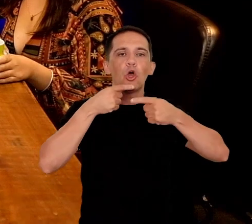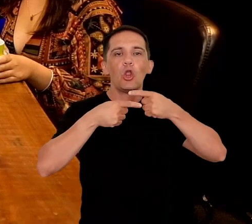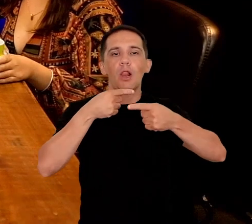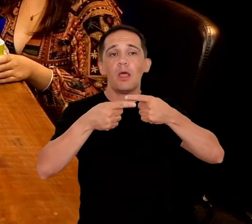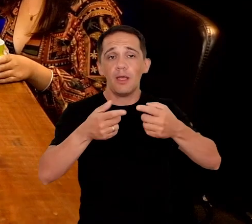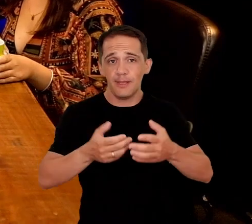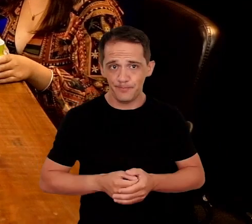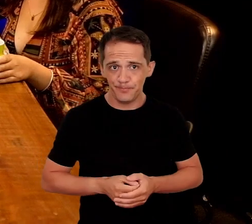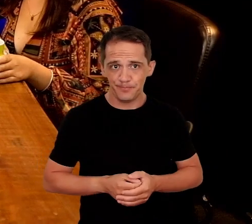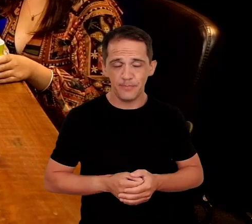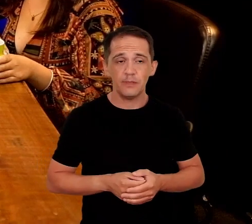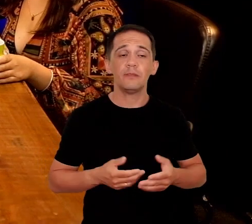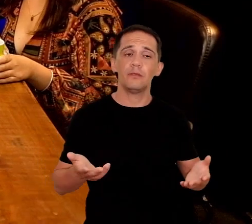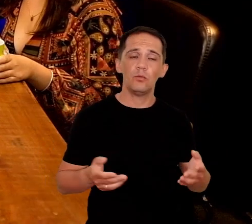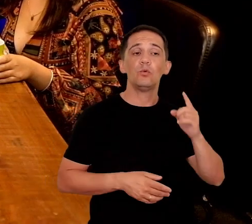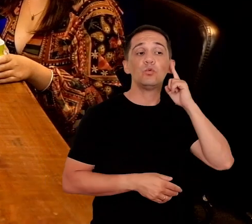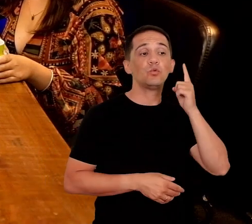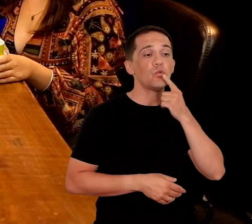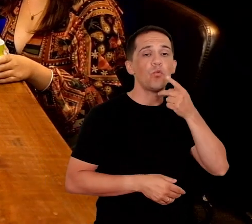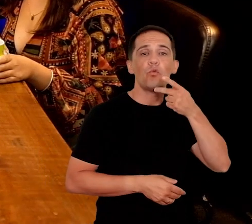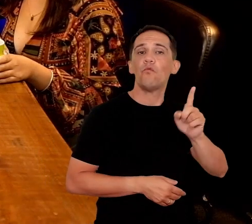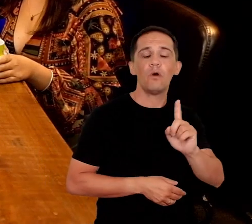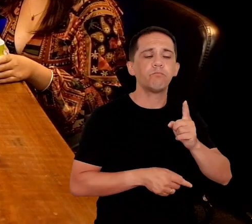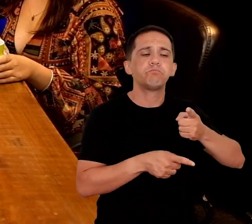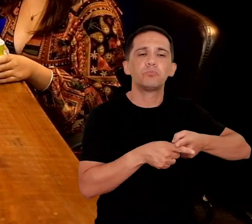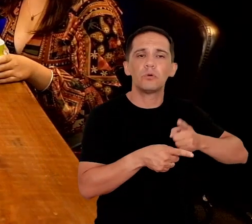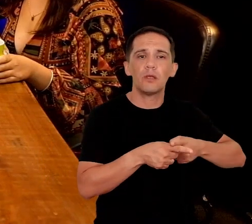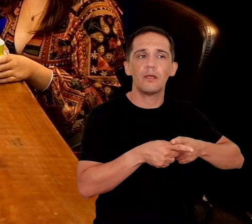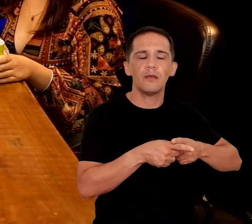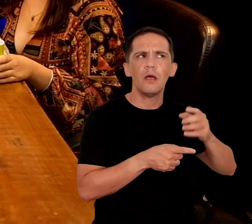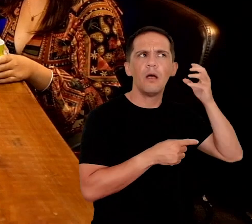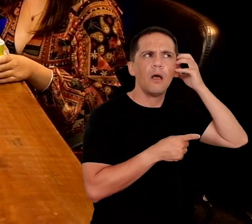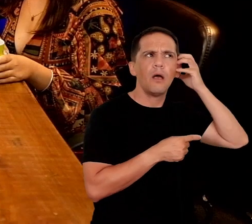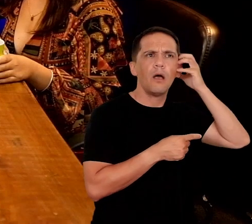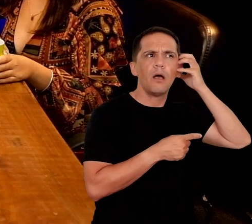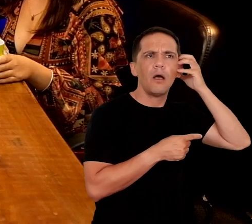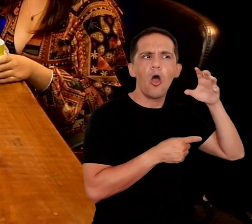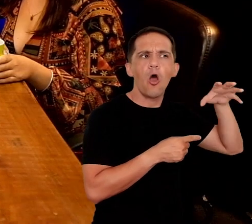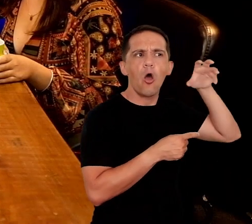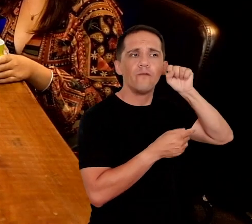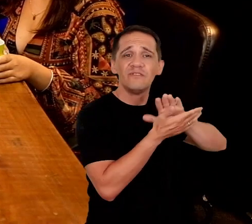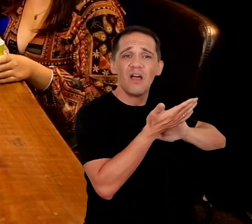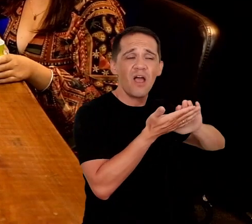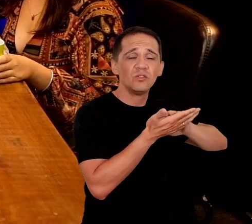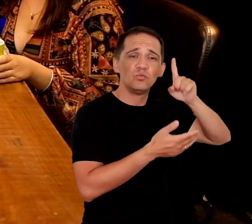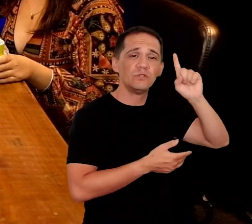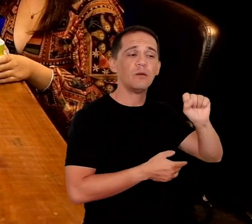os sons das palavras, não desenvolveram a fala, né? Mas não são surdos, não são mudos, são